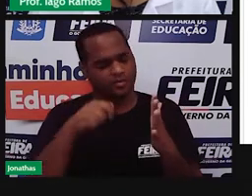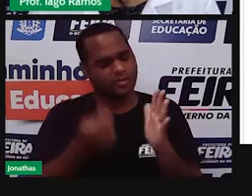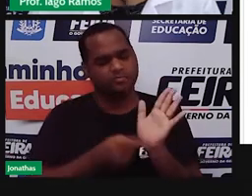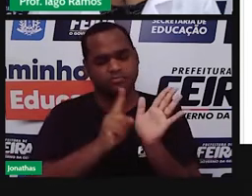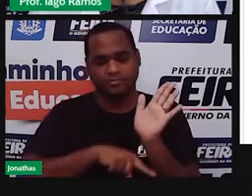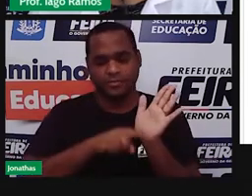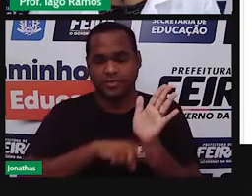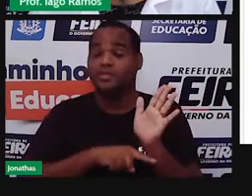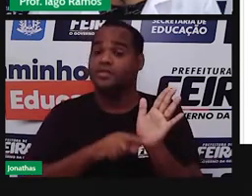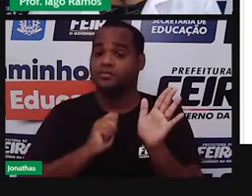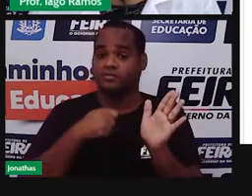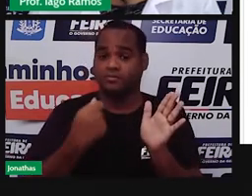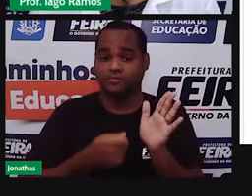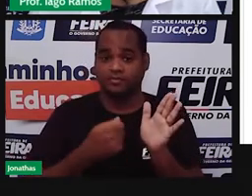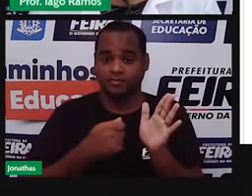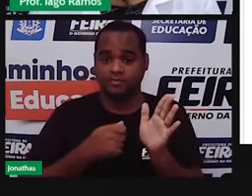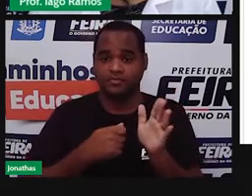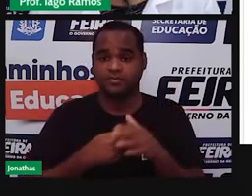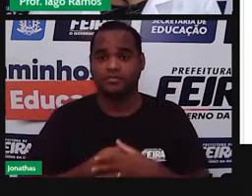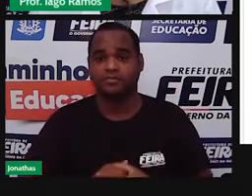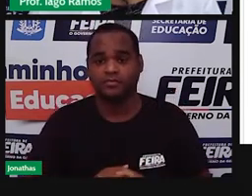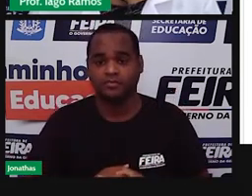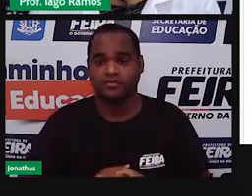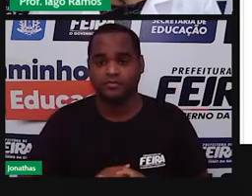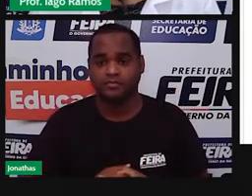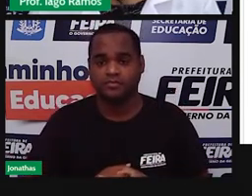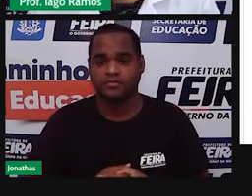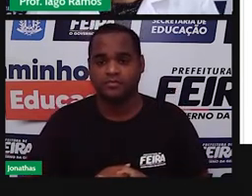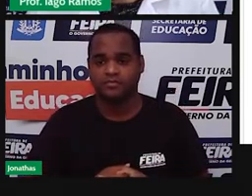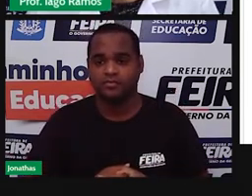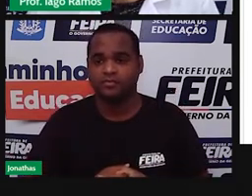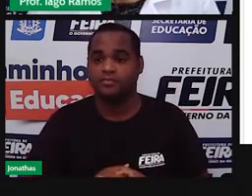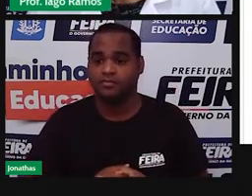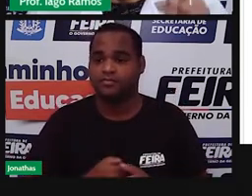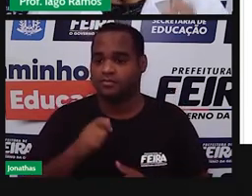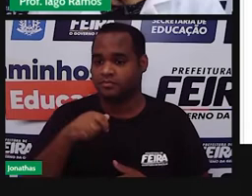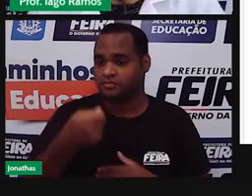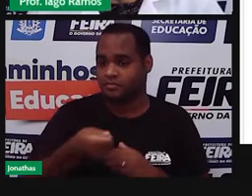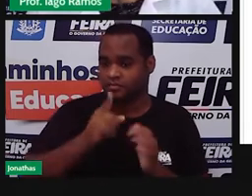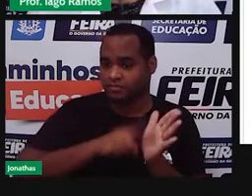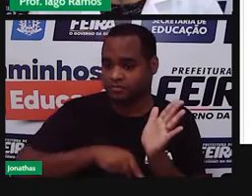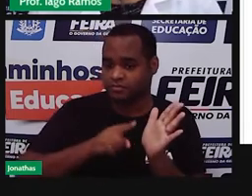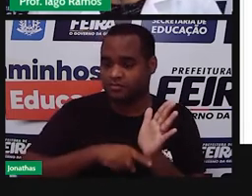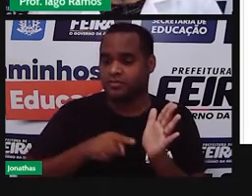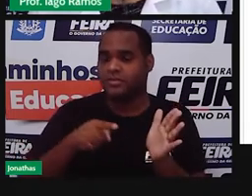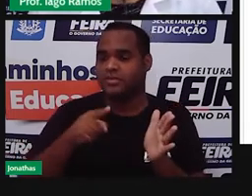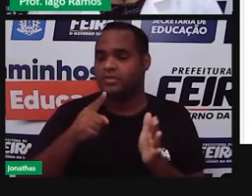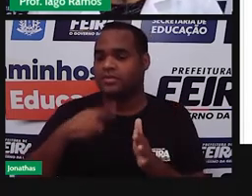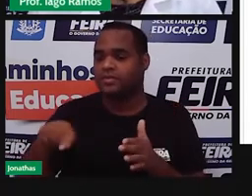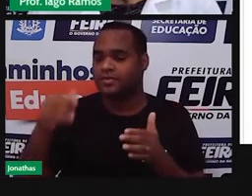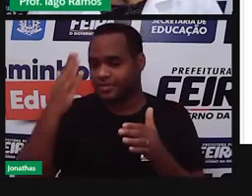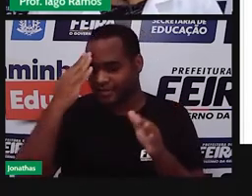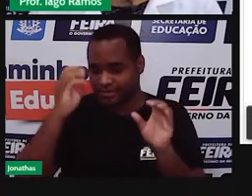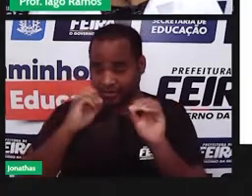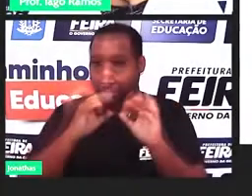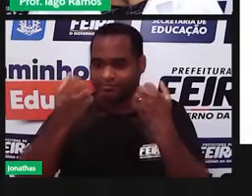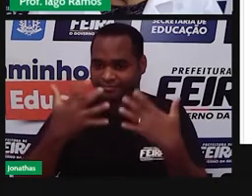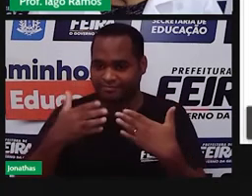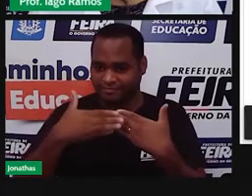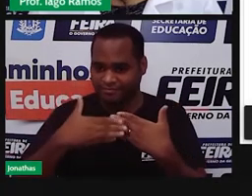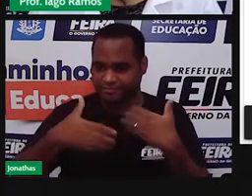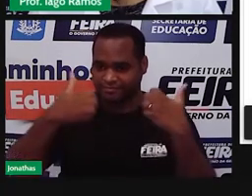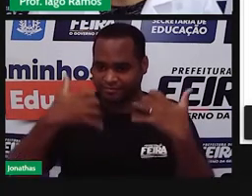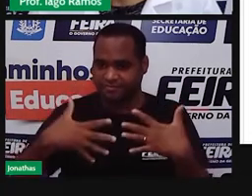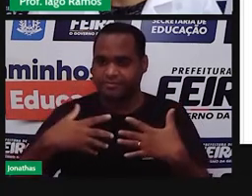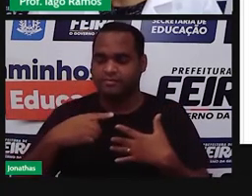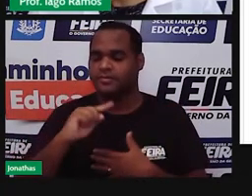negativos. E o resultado, negativo. A gente vai entender isso melhor daqui a pouquinho. Porque